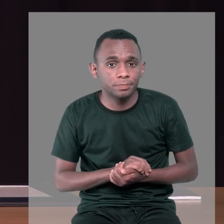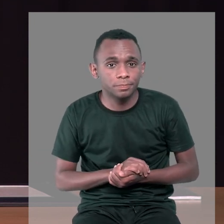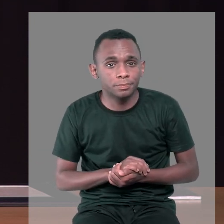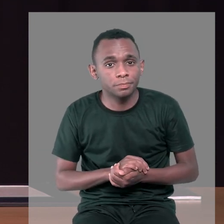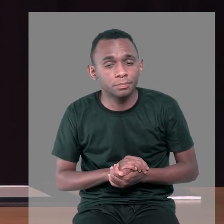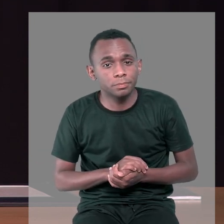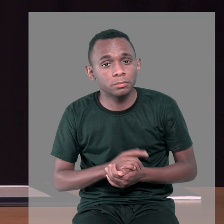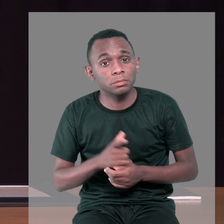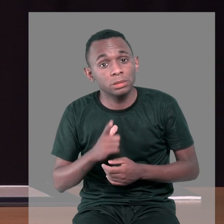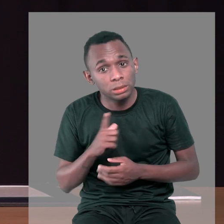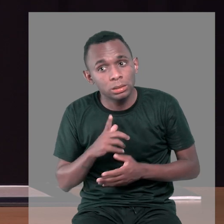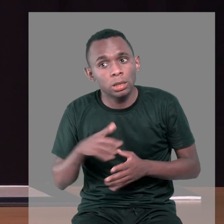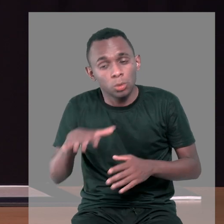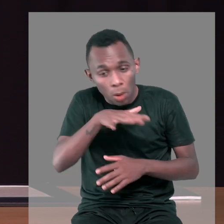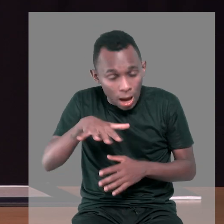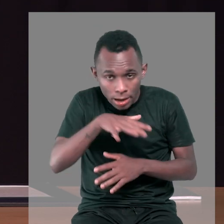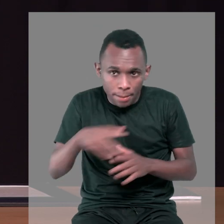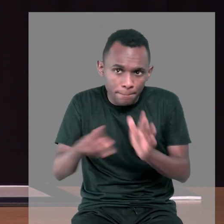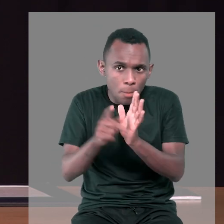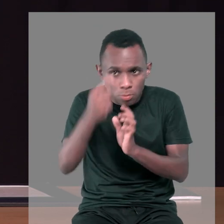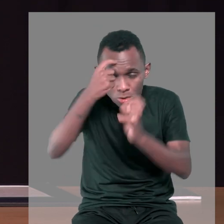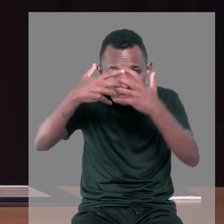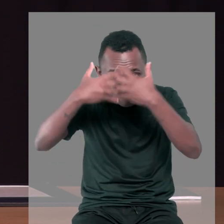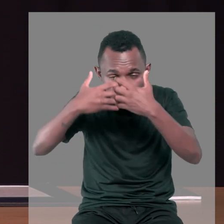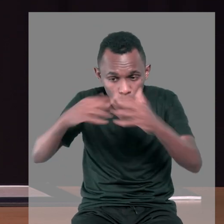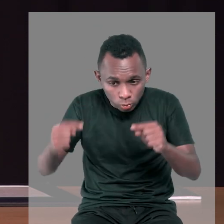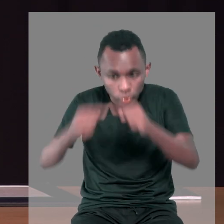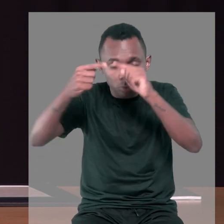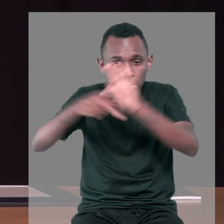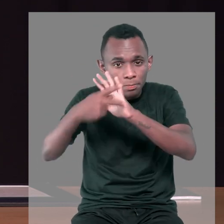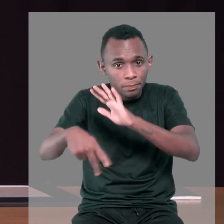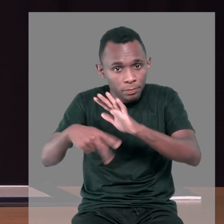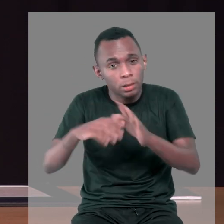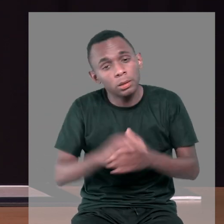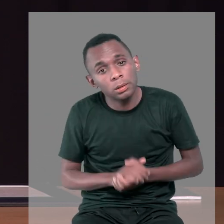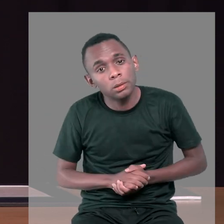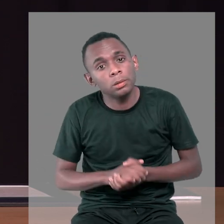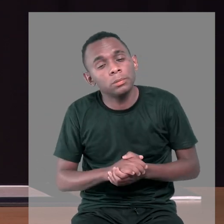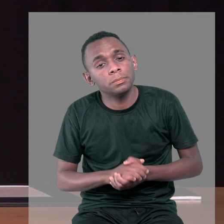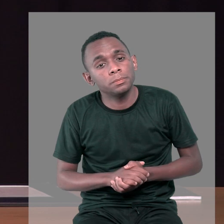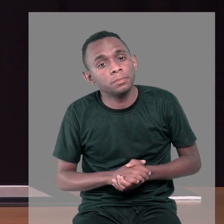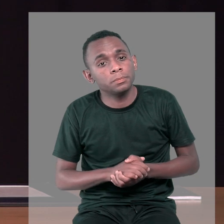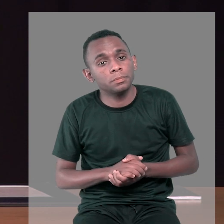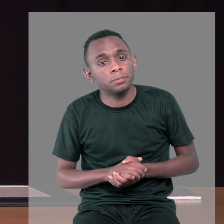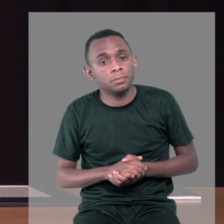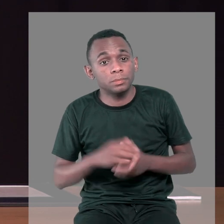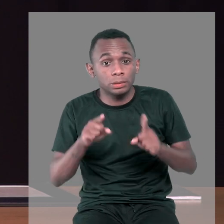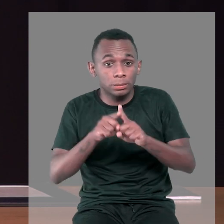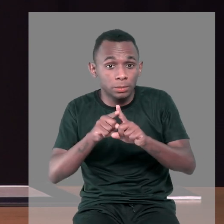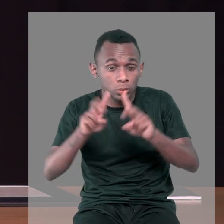mas aqui, pelo menos se tomarmos por referência o livro sobre Eichmann,